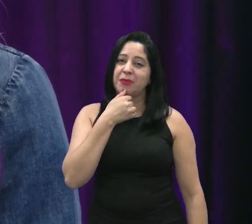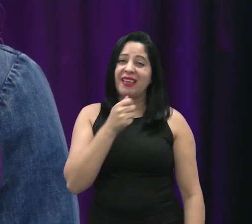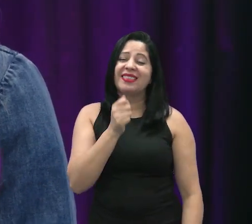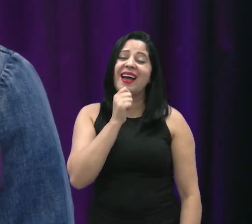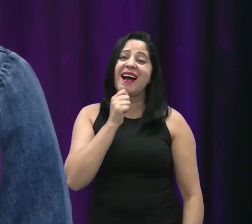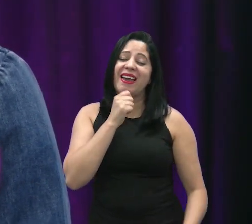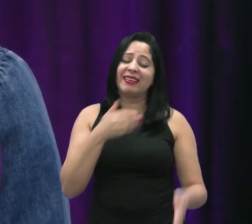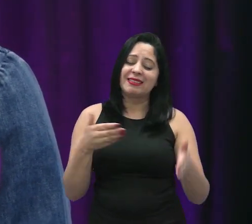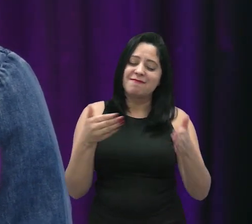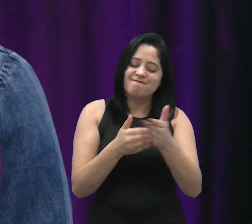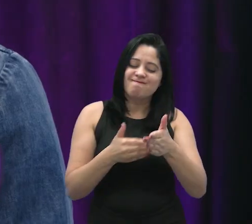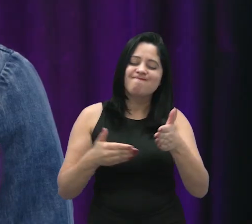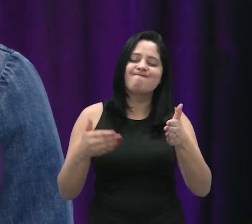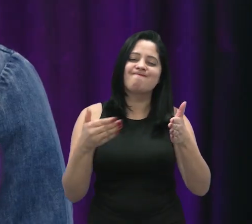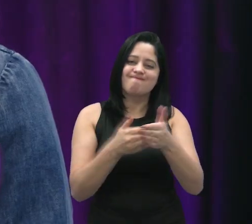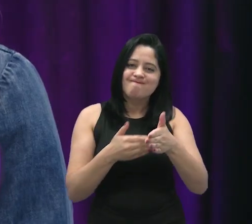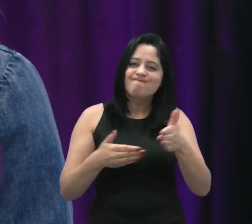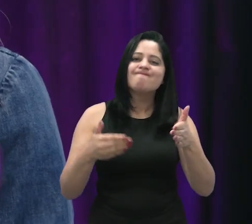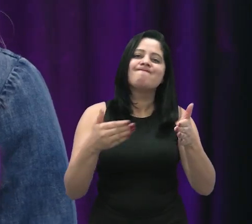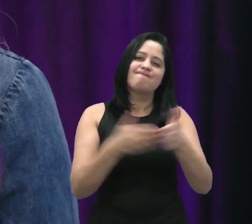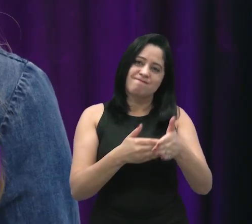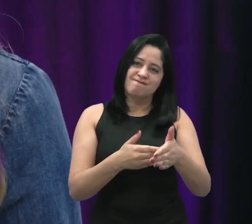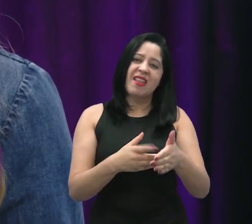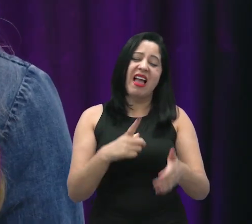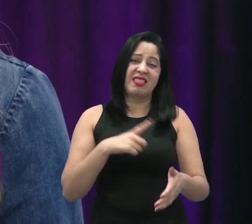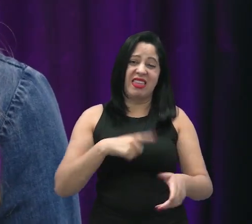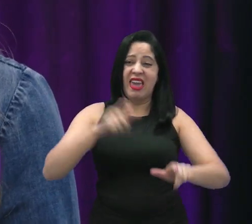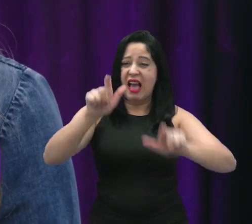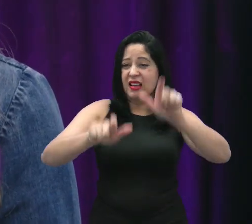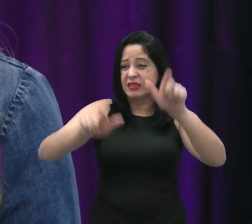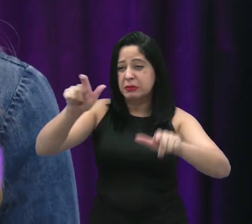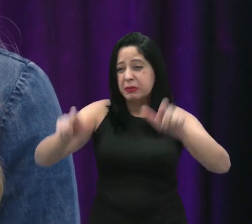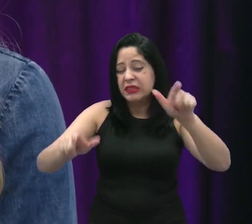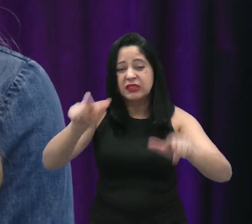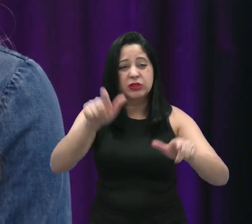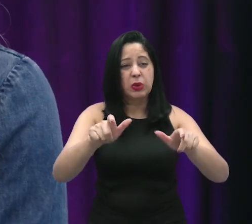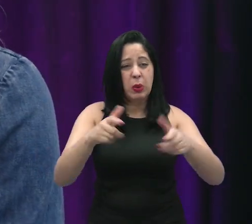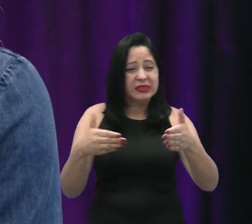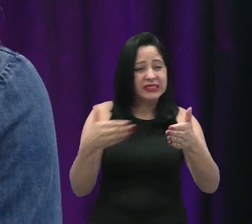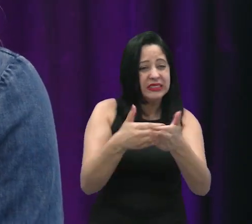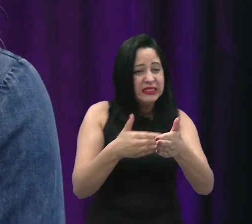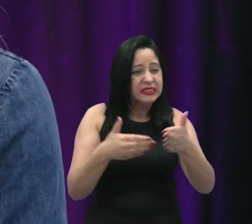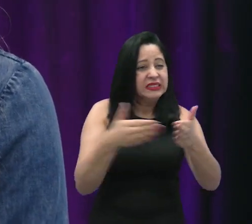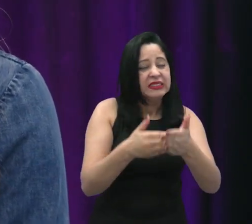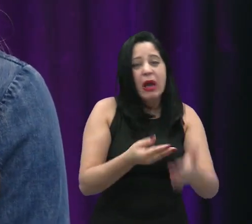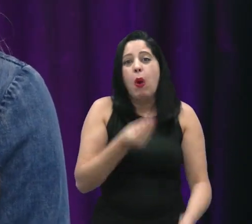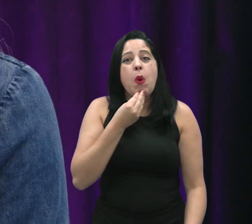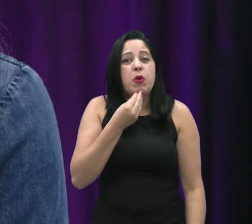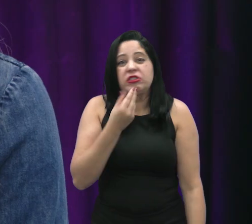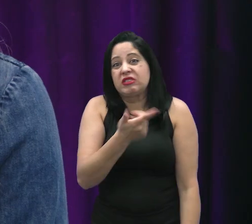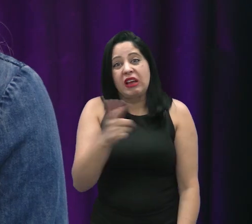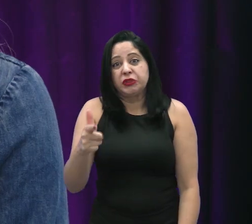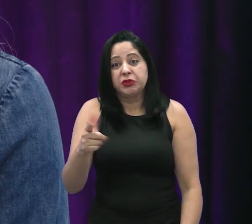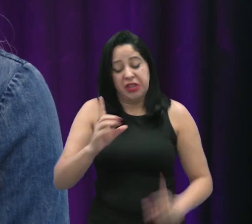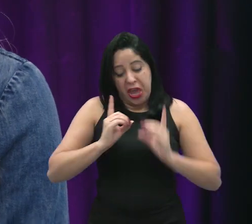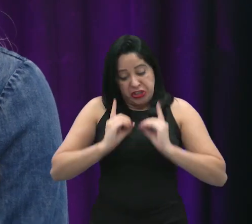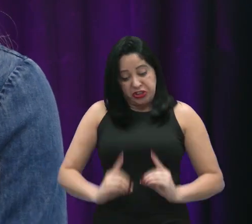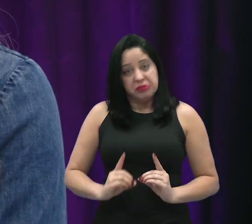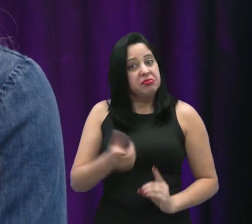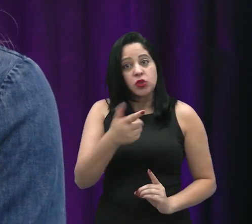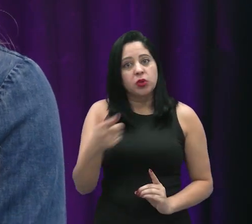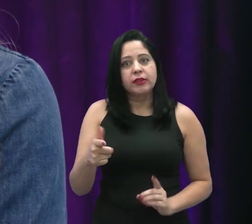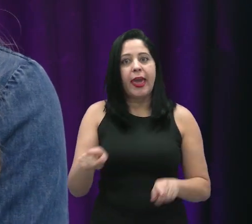ainda enfrentamos barreiras que impedem muitas pessoas de terem acesso a oportunidades,